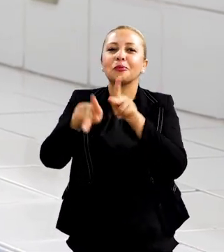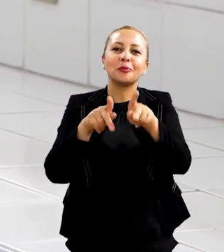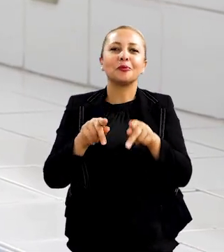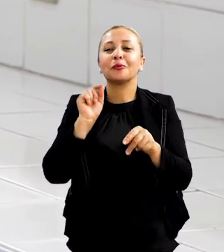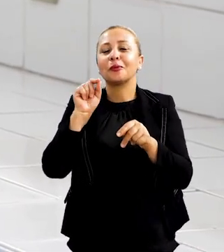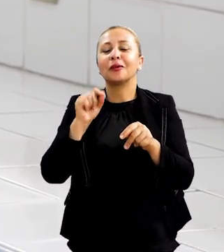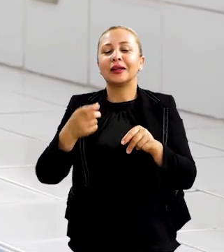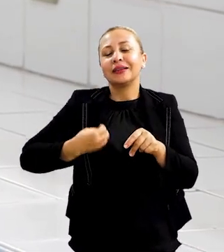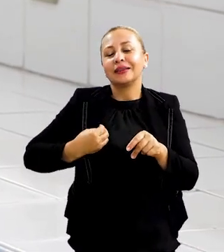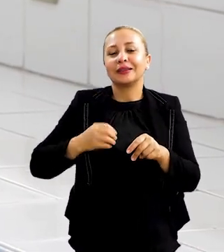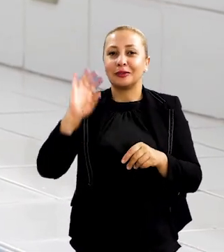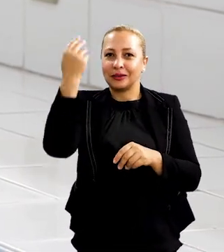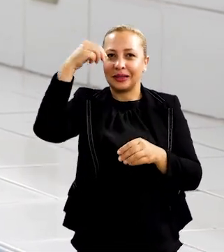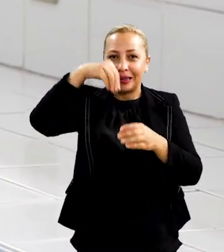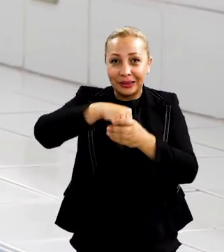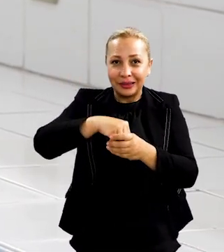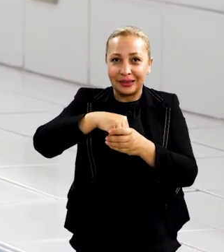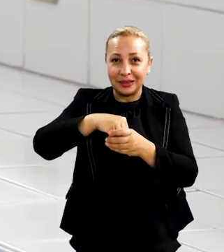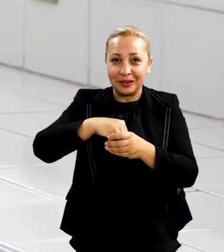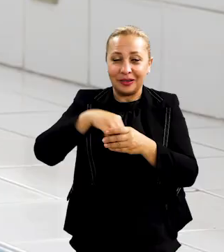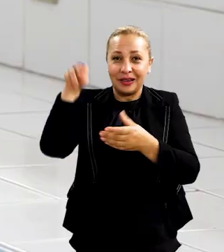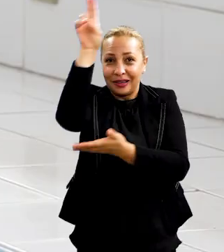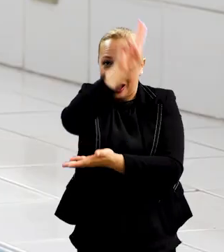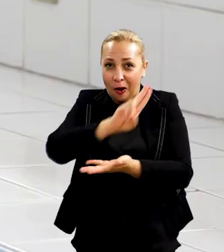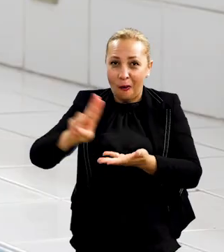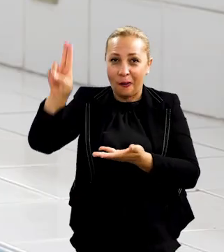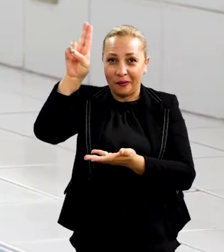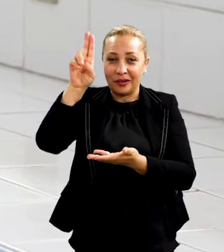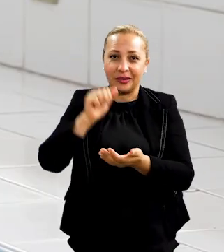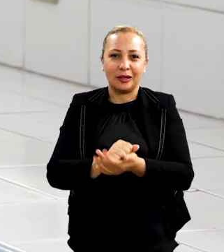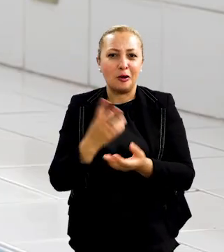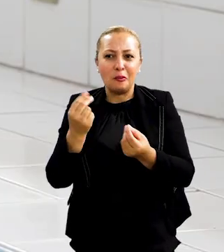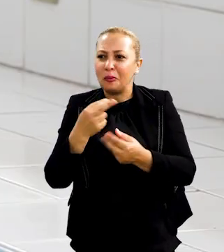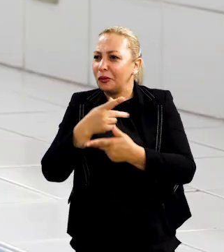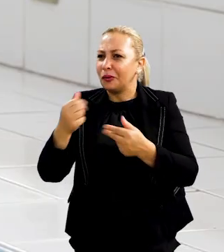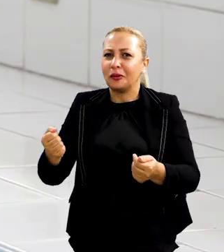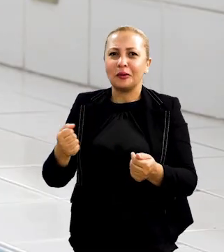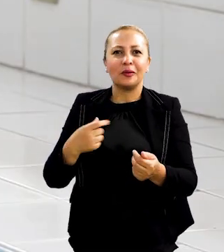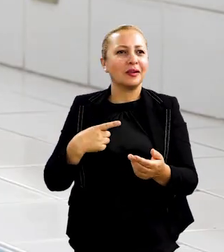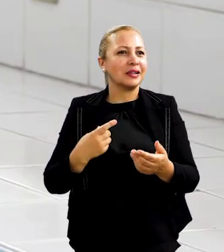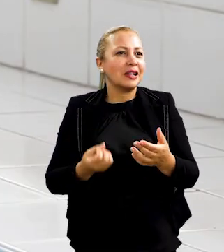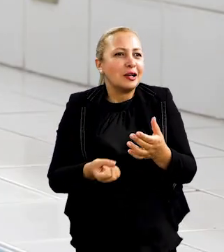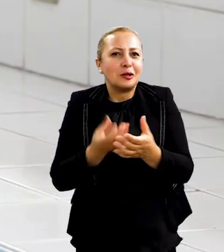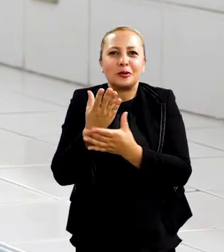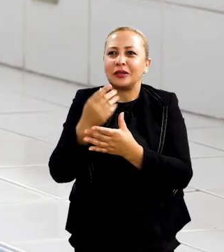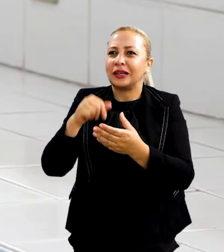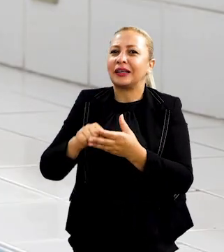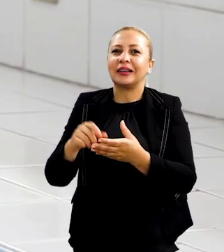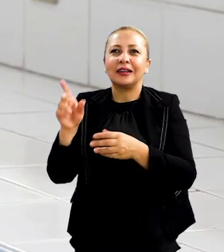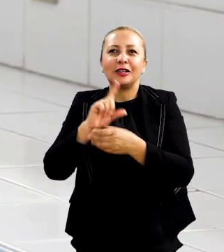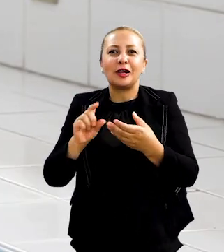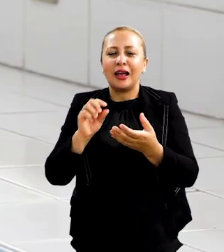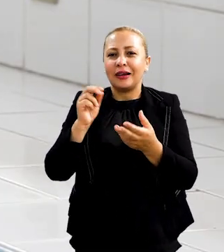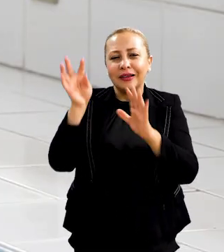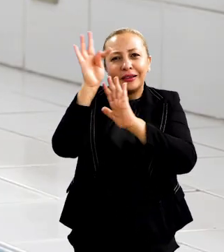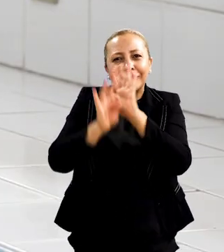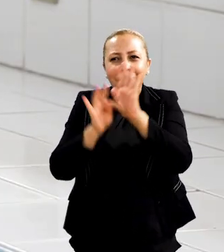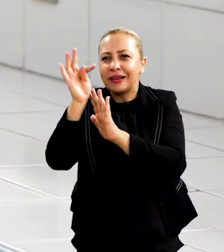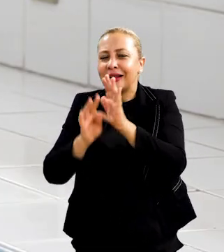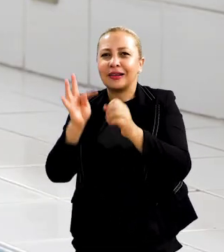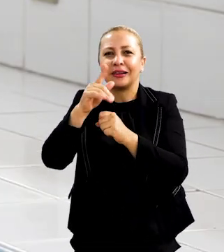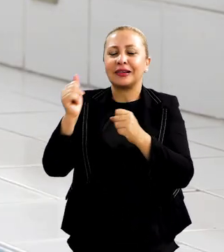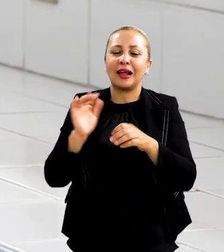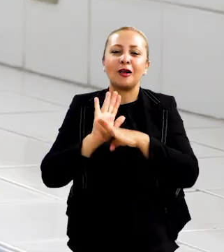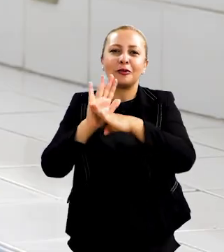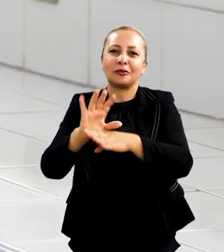dentro da universidade. Muita coisa que é feita aqui, às vezes, gera produtos, gera teses, dissertações, artigos científicos, contribui